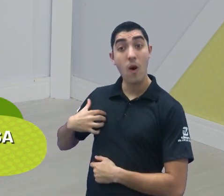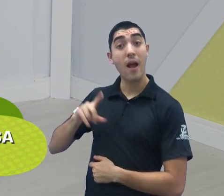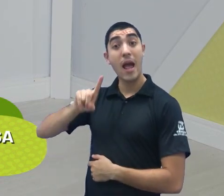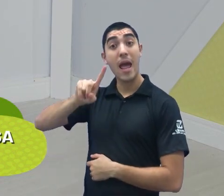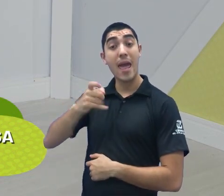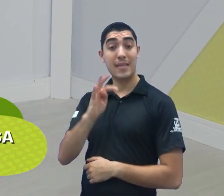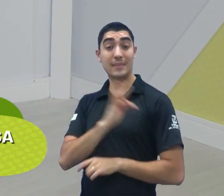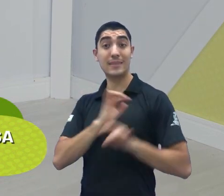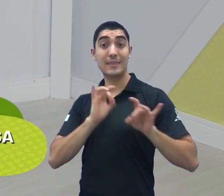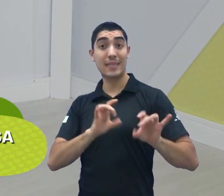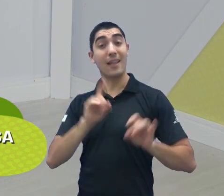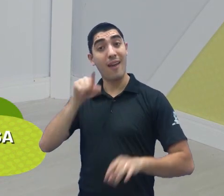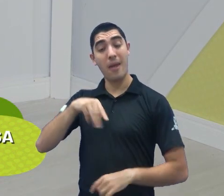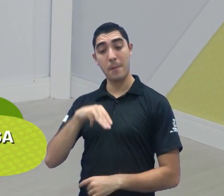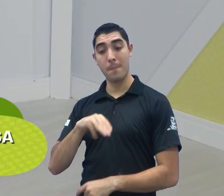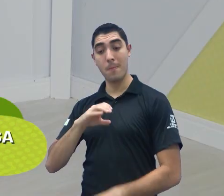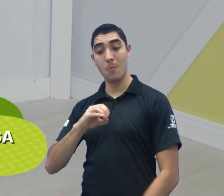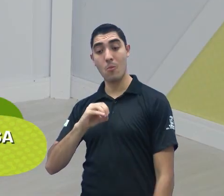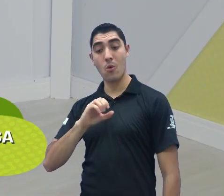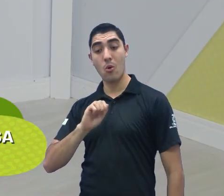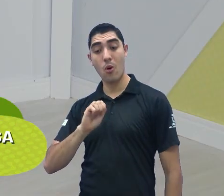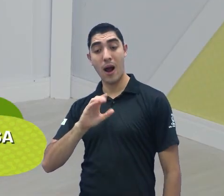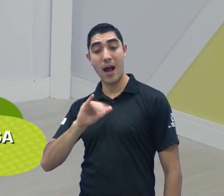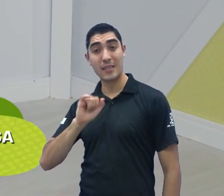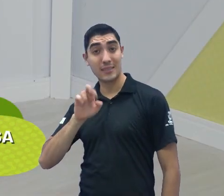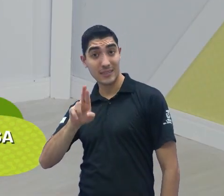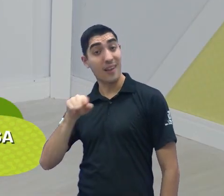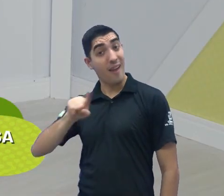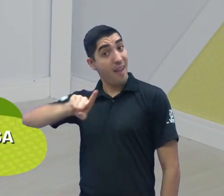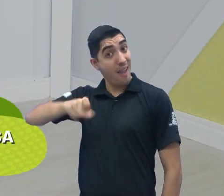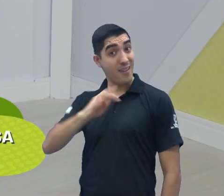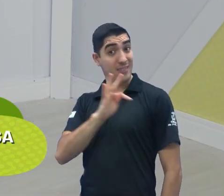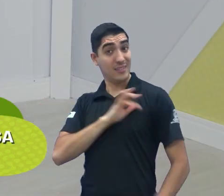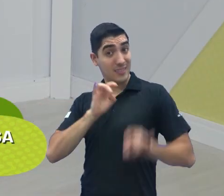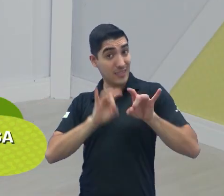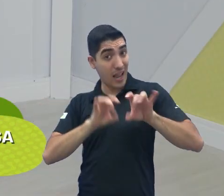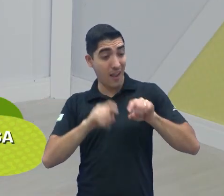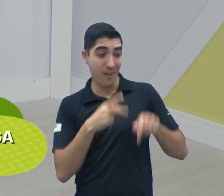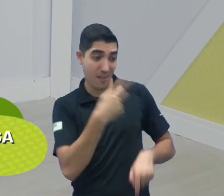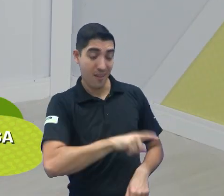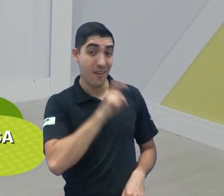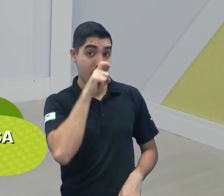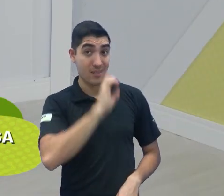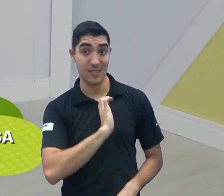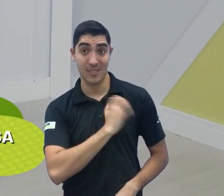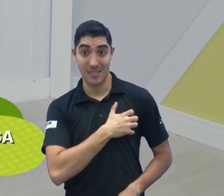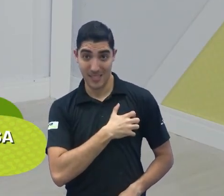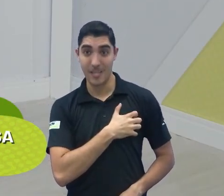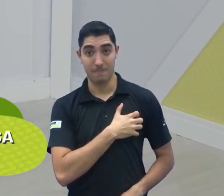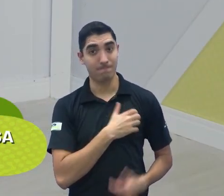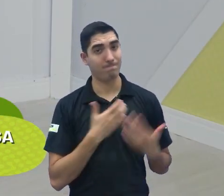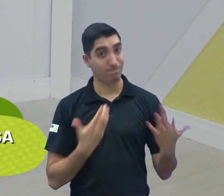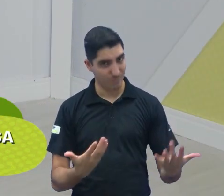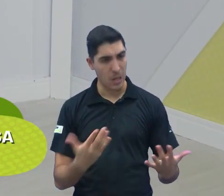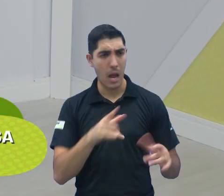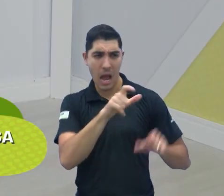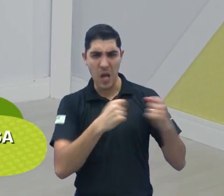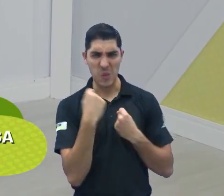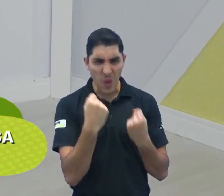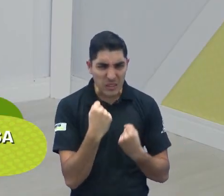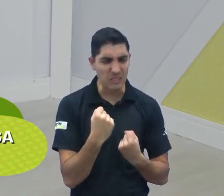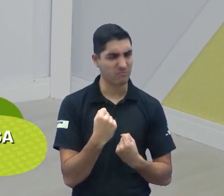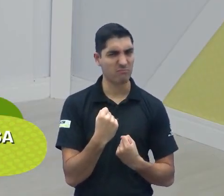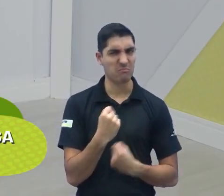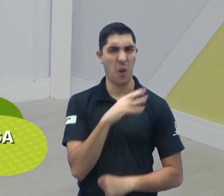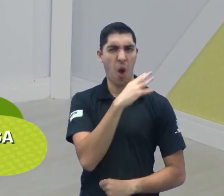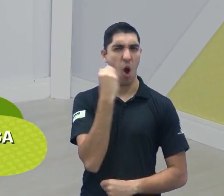na Série A2 do ano passado e foi dispensado aí na 7ª rodada na temporada passada e não deixou muitas saudades aqui aos